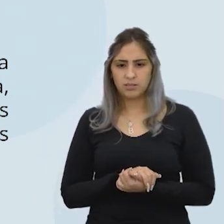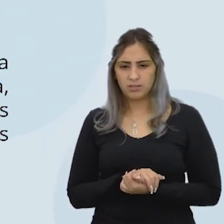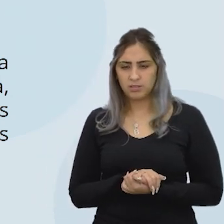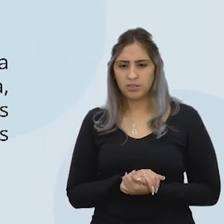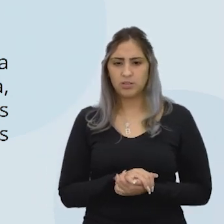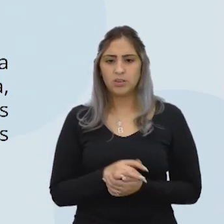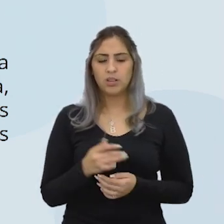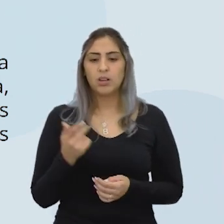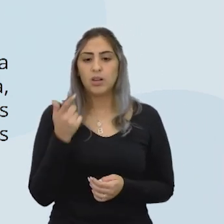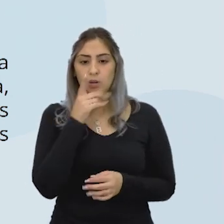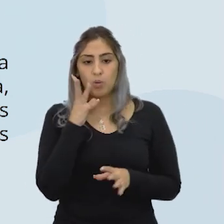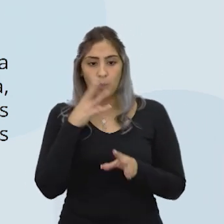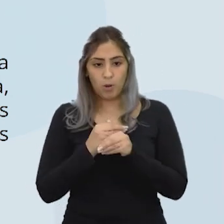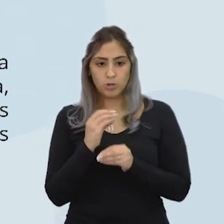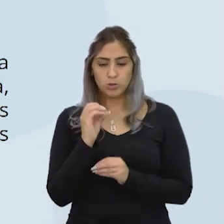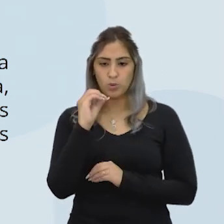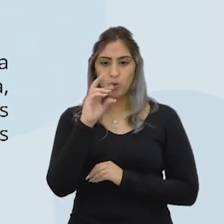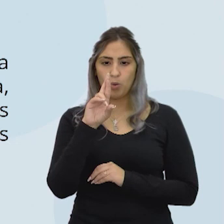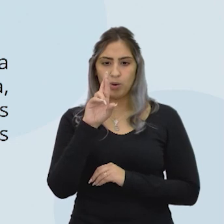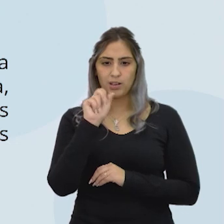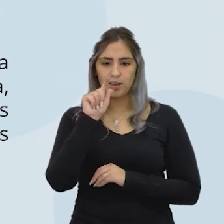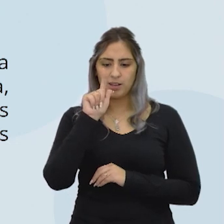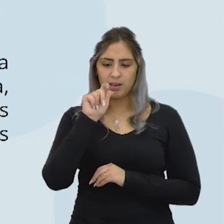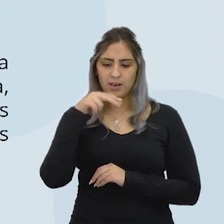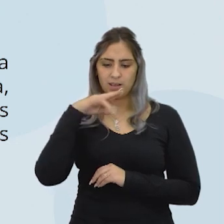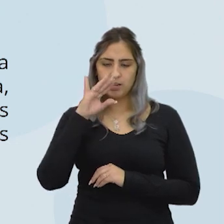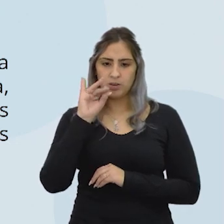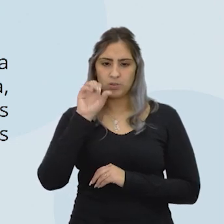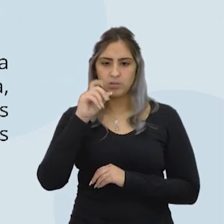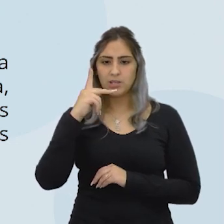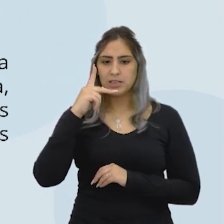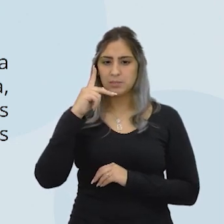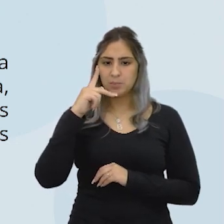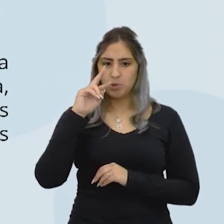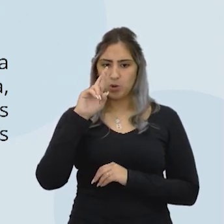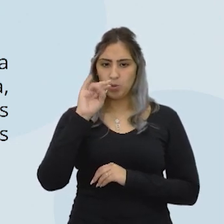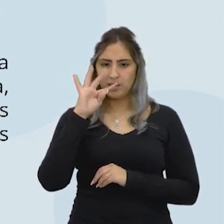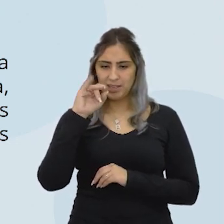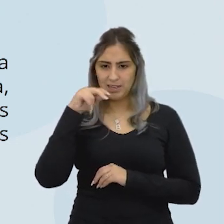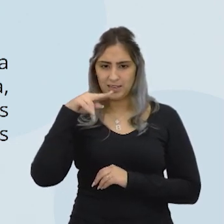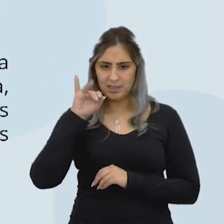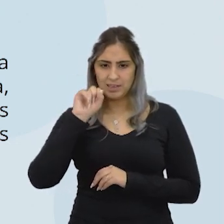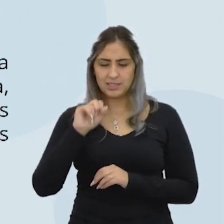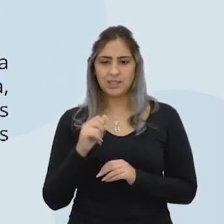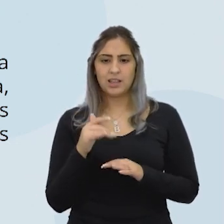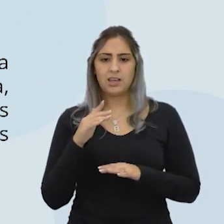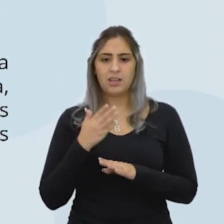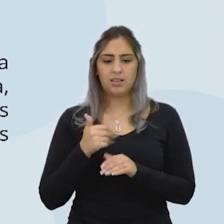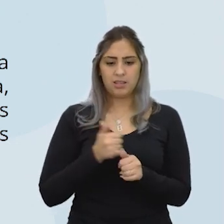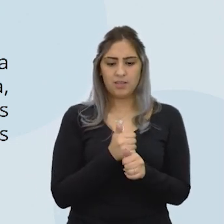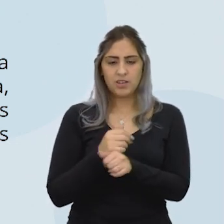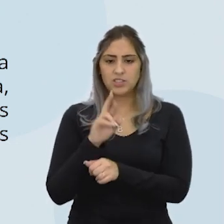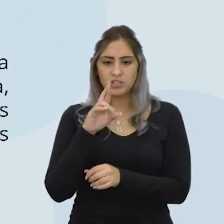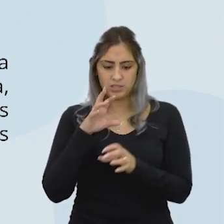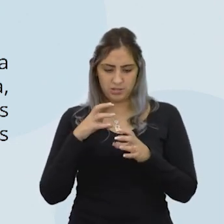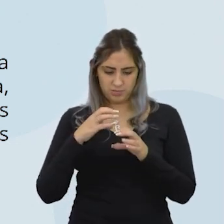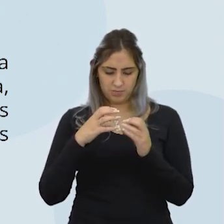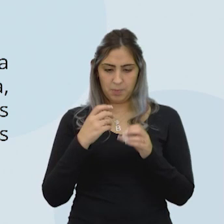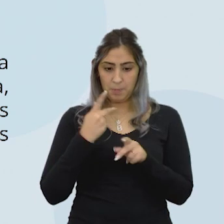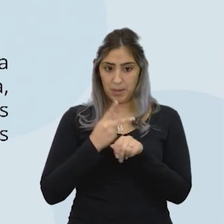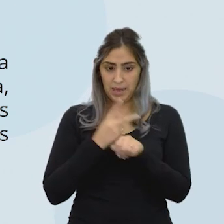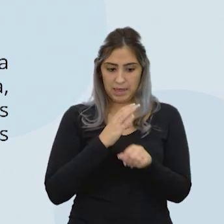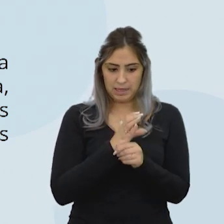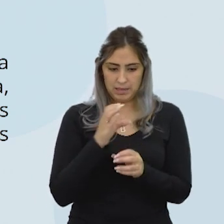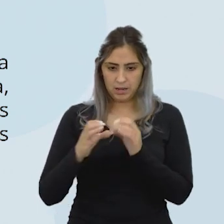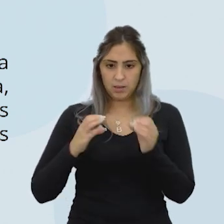compostos orgânicos. Então, teríamos ali as proteínas, que, através de rochas muito quentes, quando